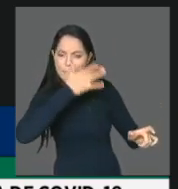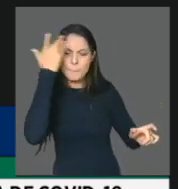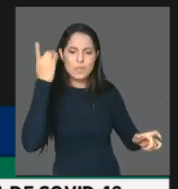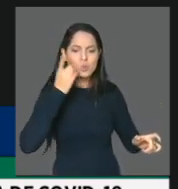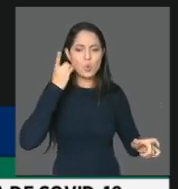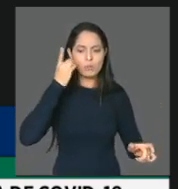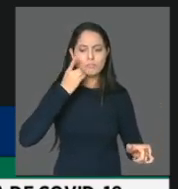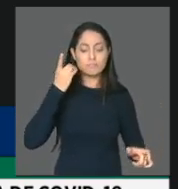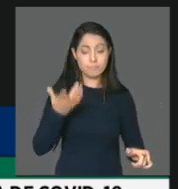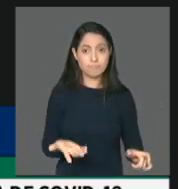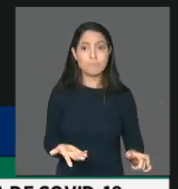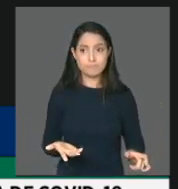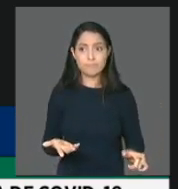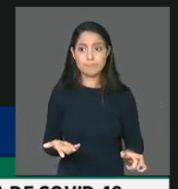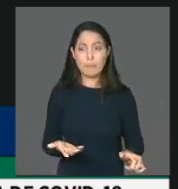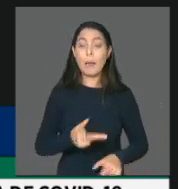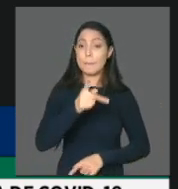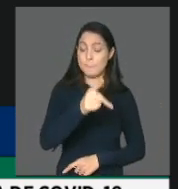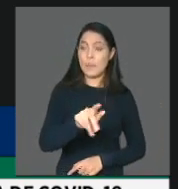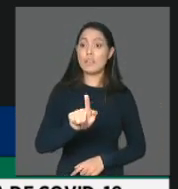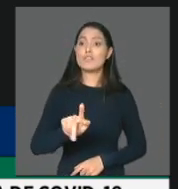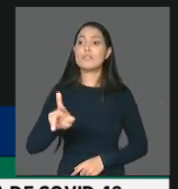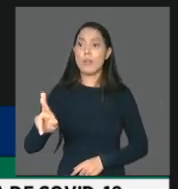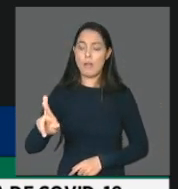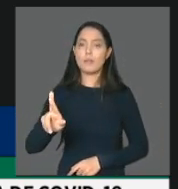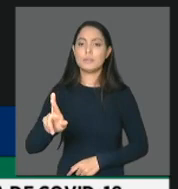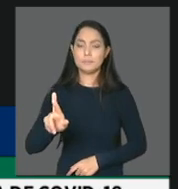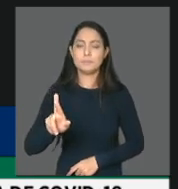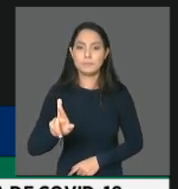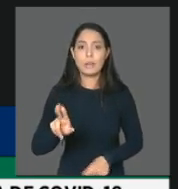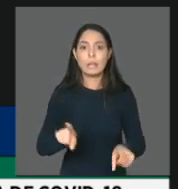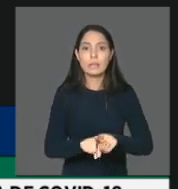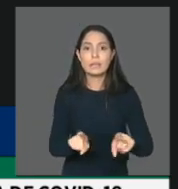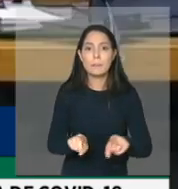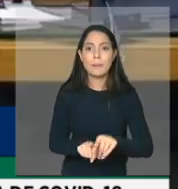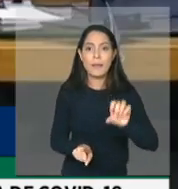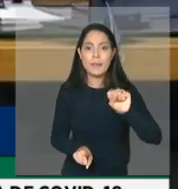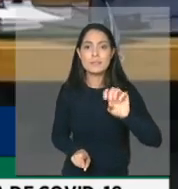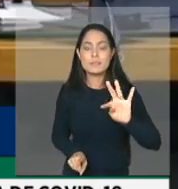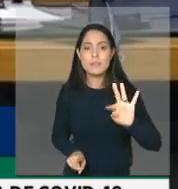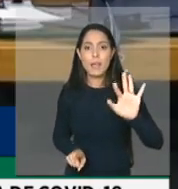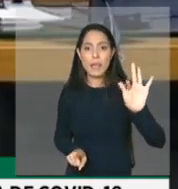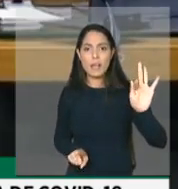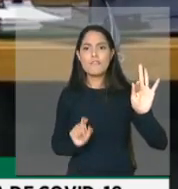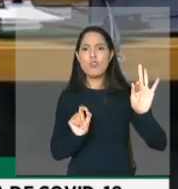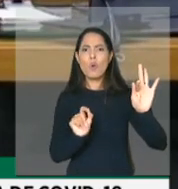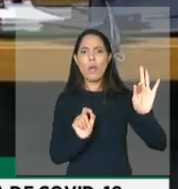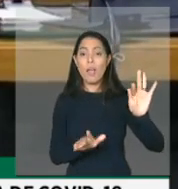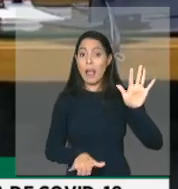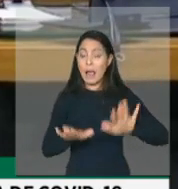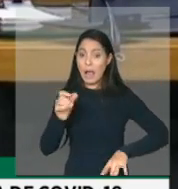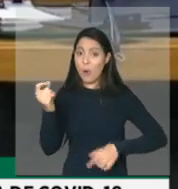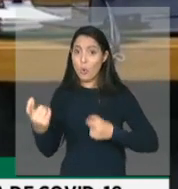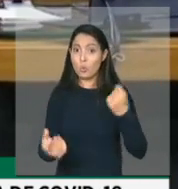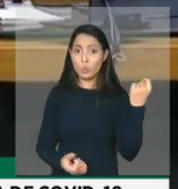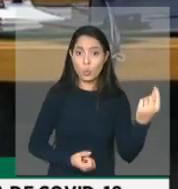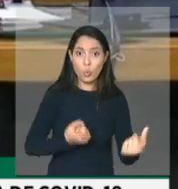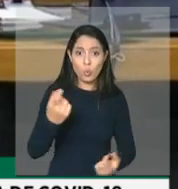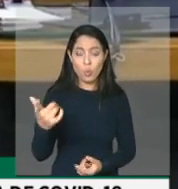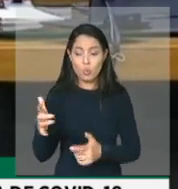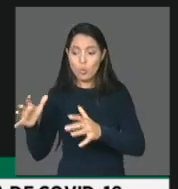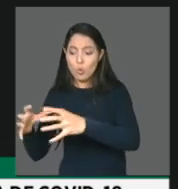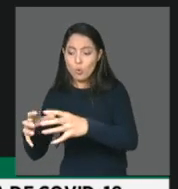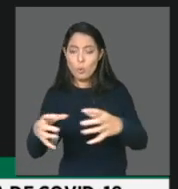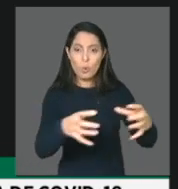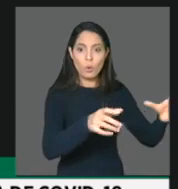feitas a pedido da PGR e do Supremo, porque alguns parlamentares estão sendo